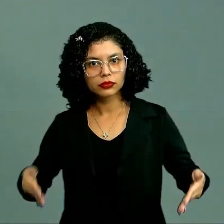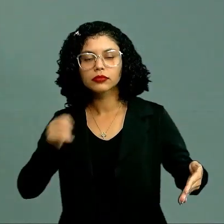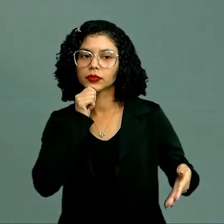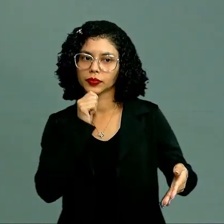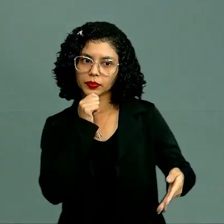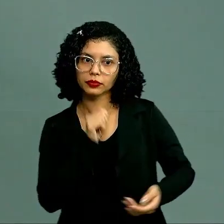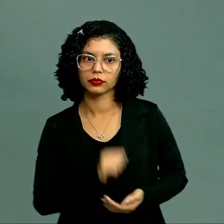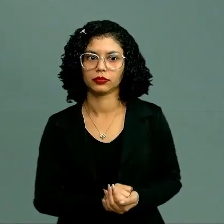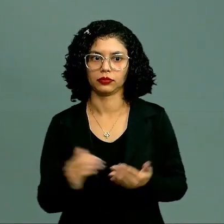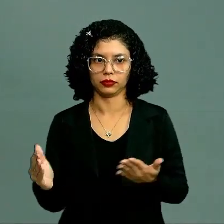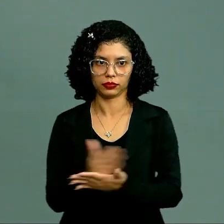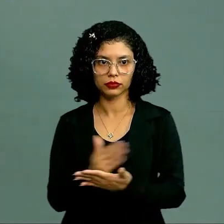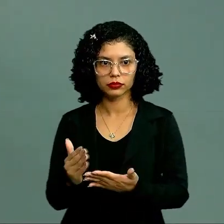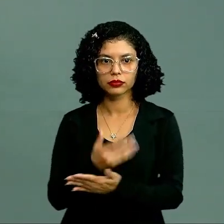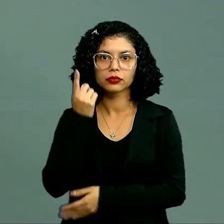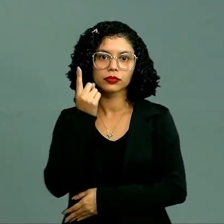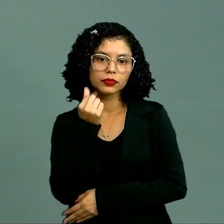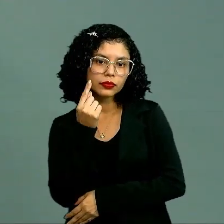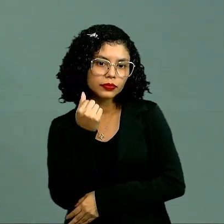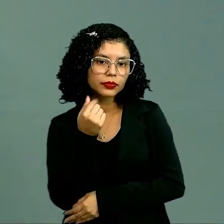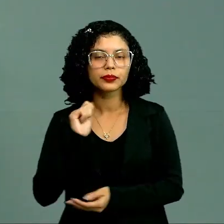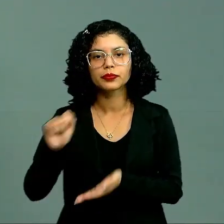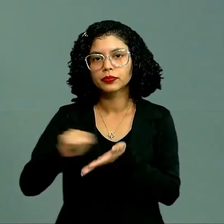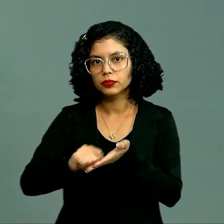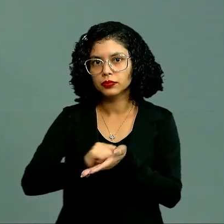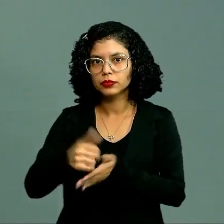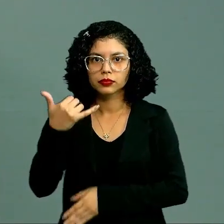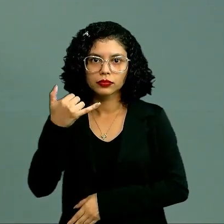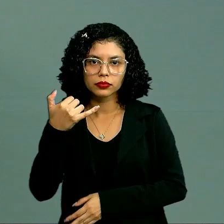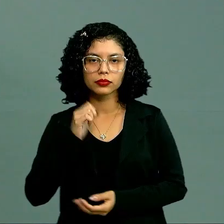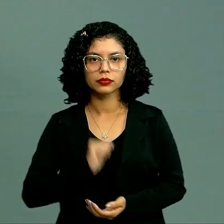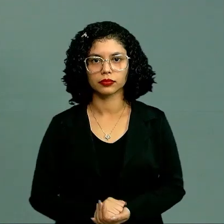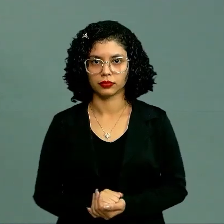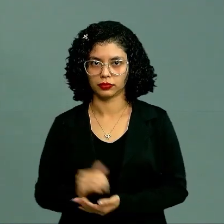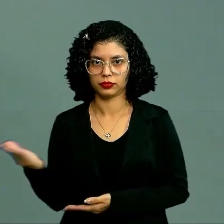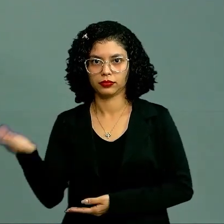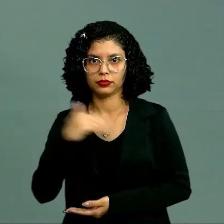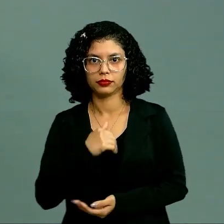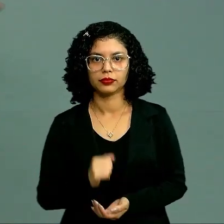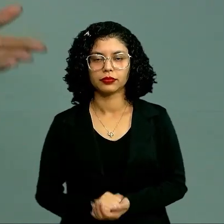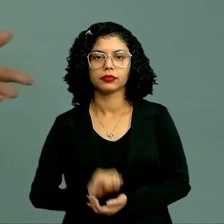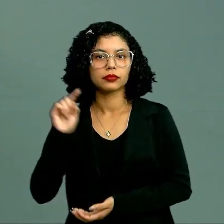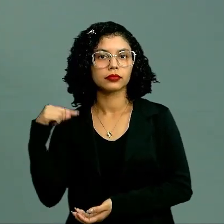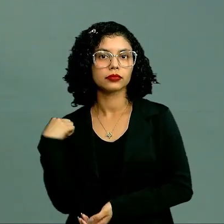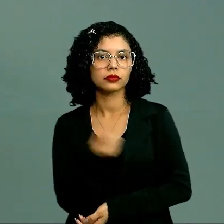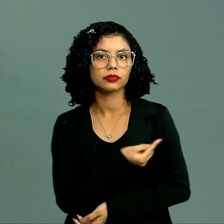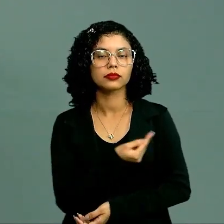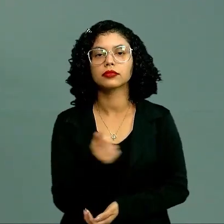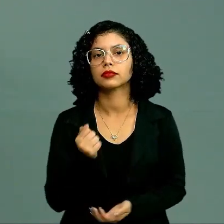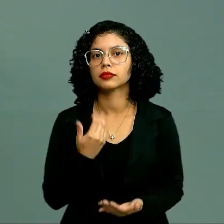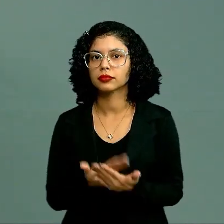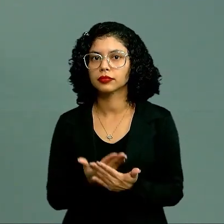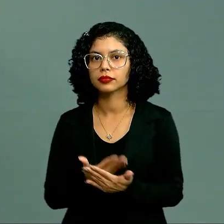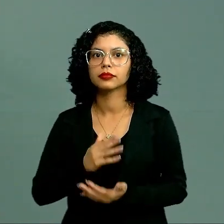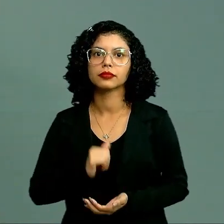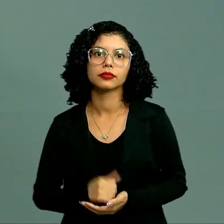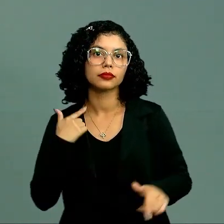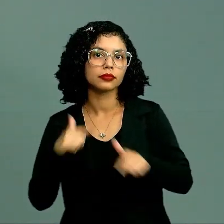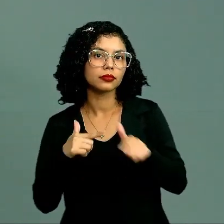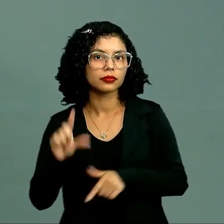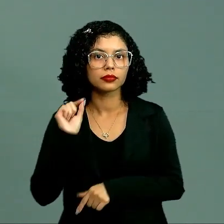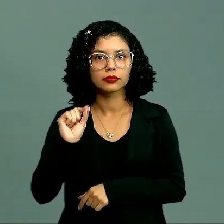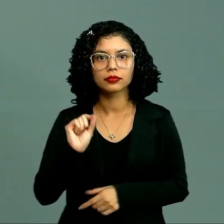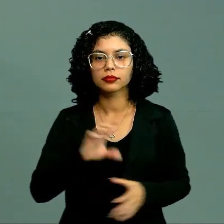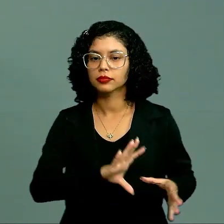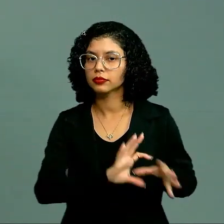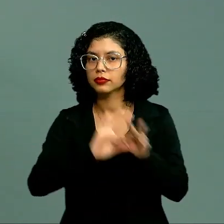mesa, os cadernos, lápis, borracha, caneta e vamos à nossa aula. Na aula de hoje, nós iremos trabalhar